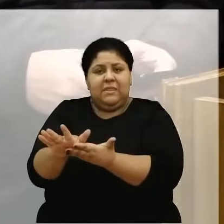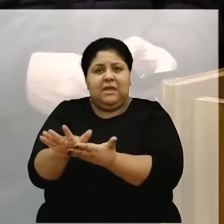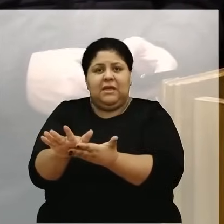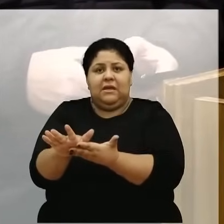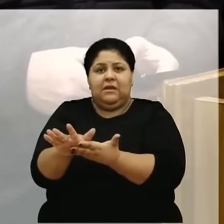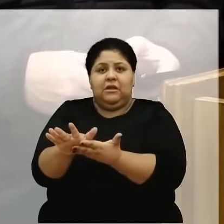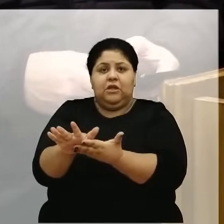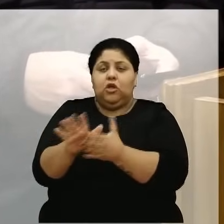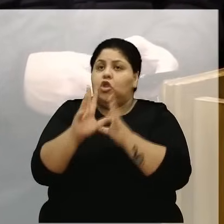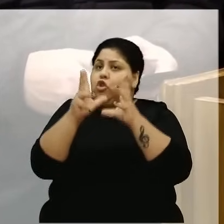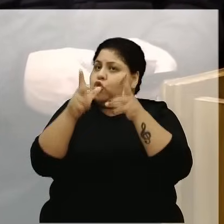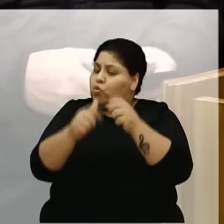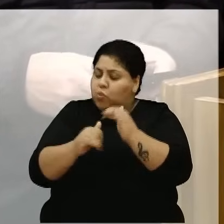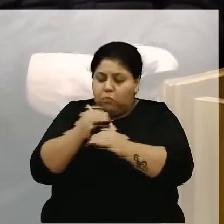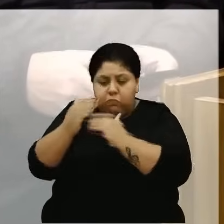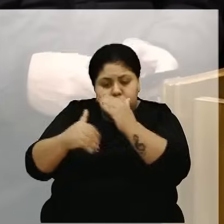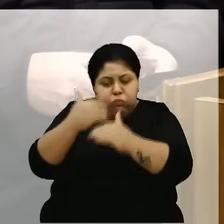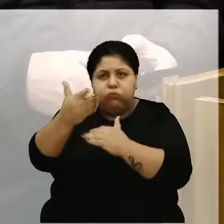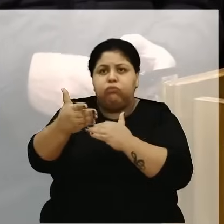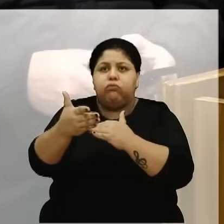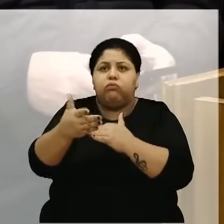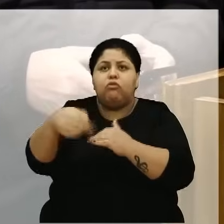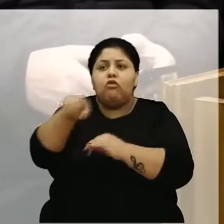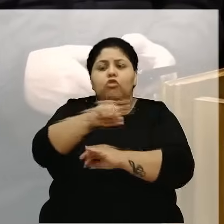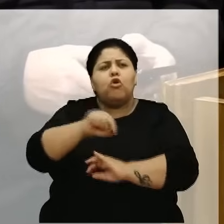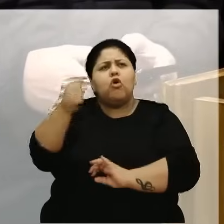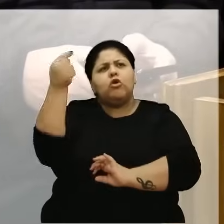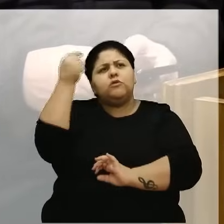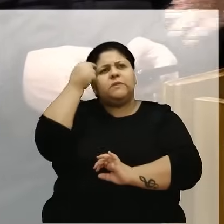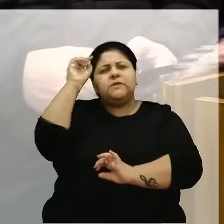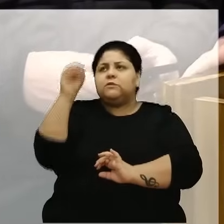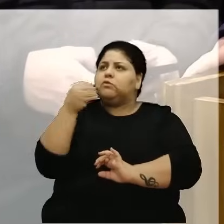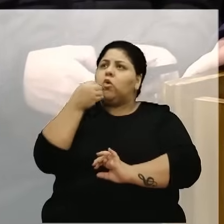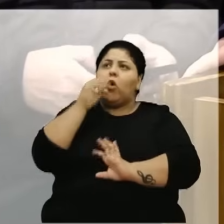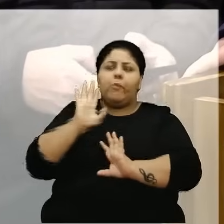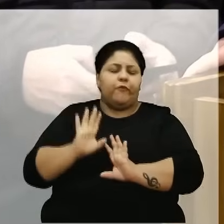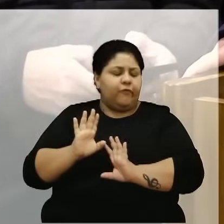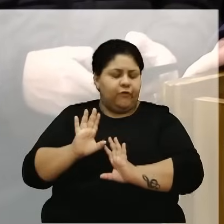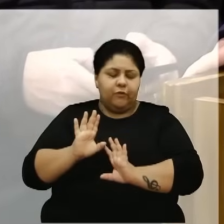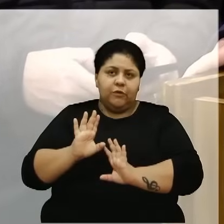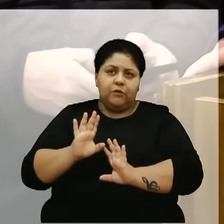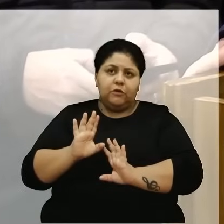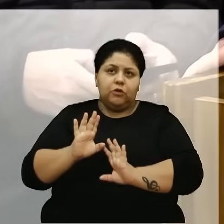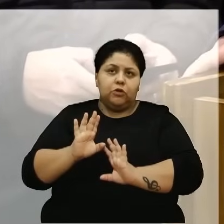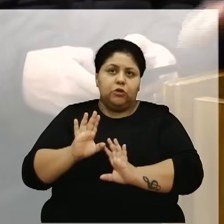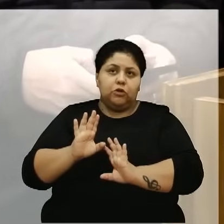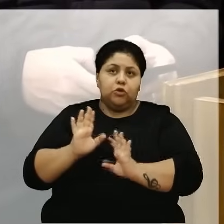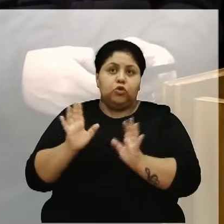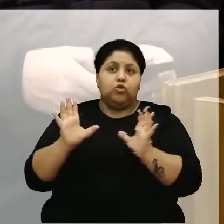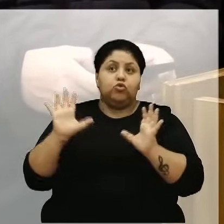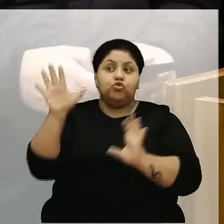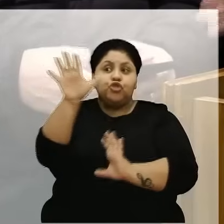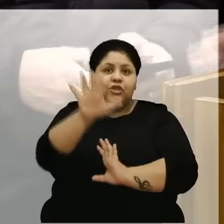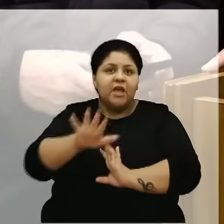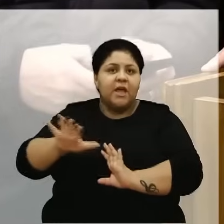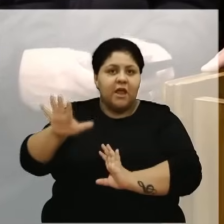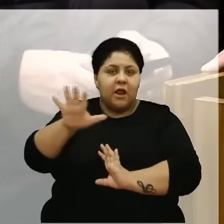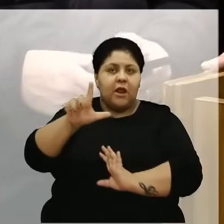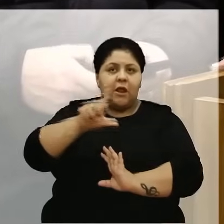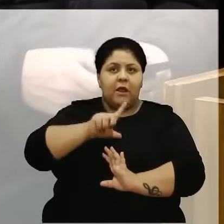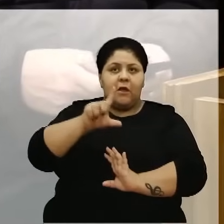coisas vão muito além. Nós estamos pensando, evidente, não seria diferente no coletivo. Tem uma rede